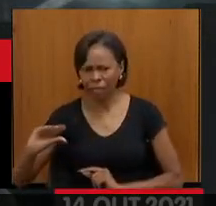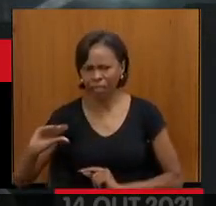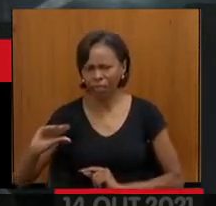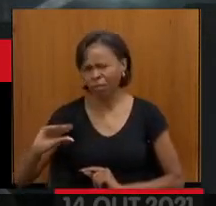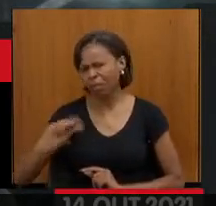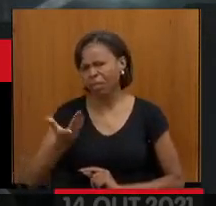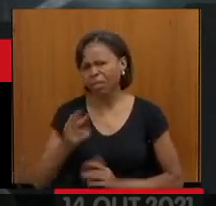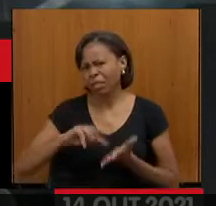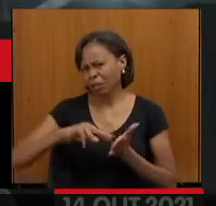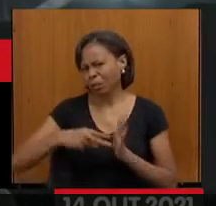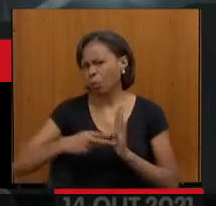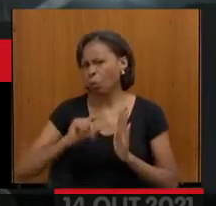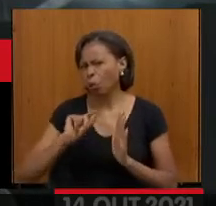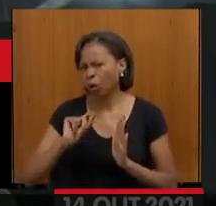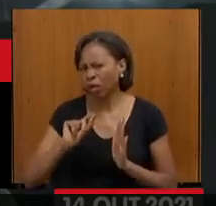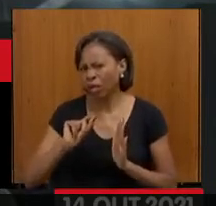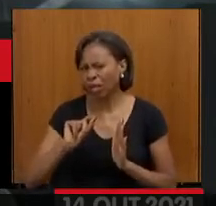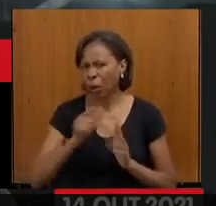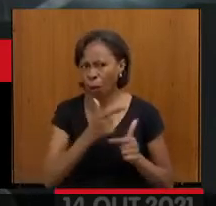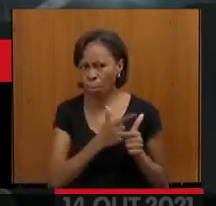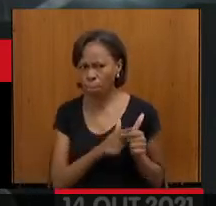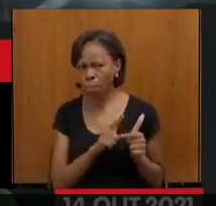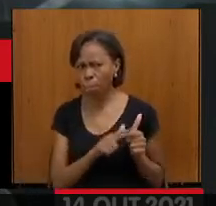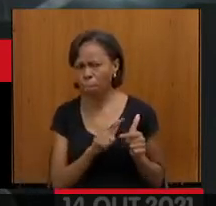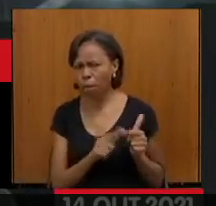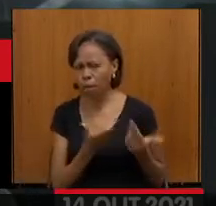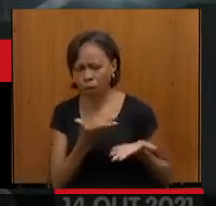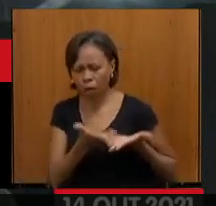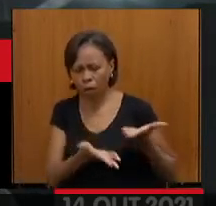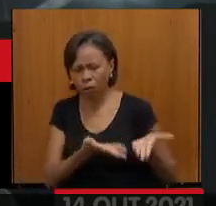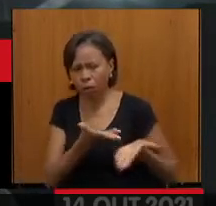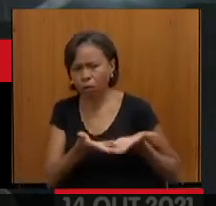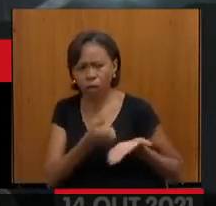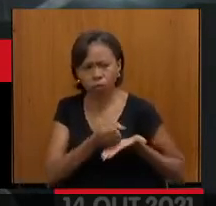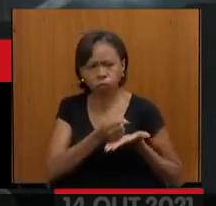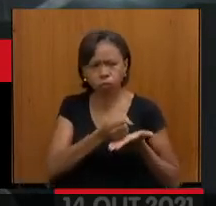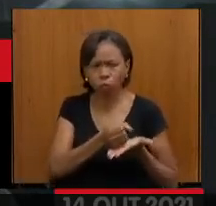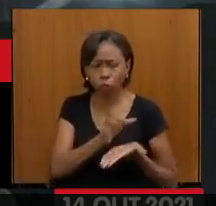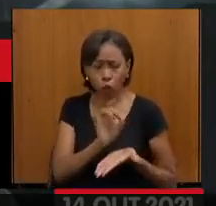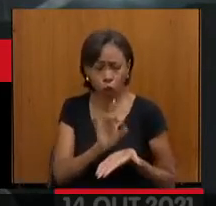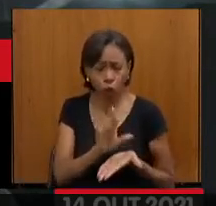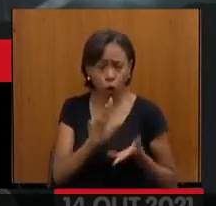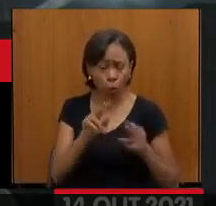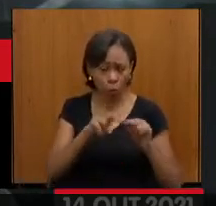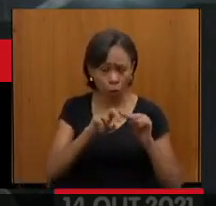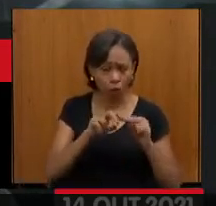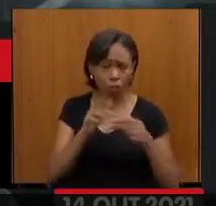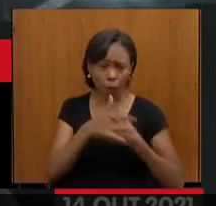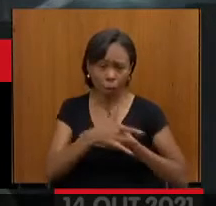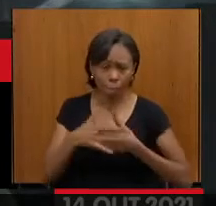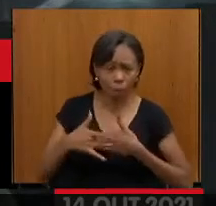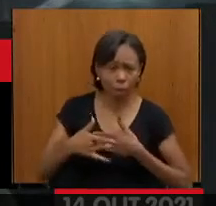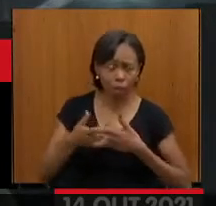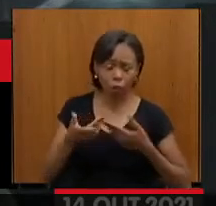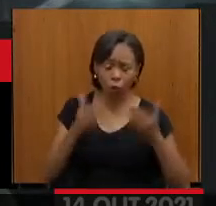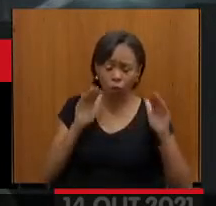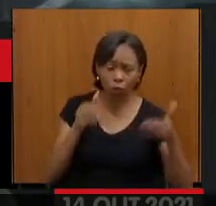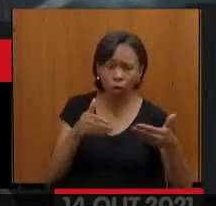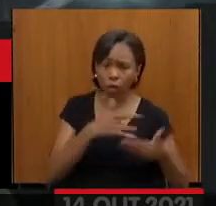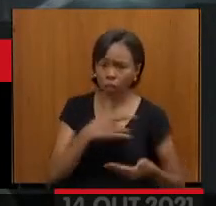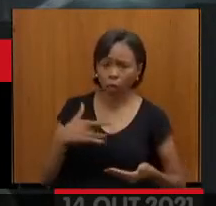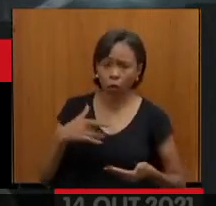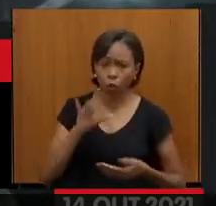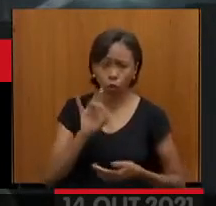apenas assistencial, que é apenas ligada à atenção médica, à atenção à saúde. A gente está lidando com um